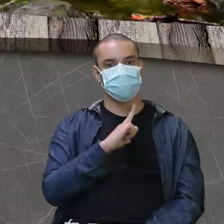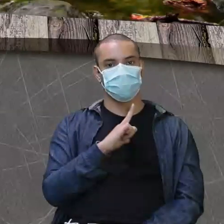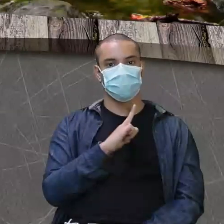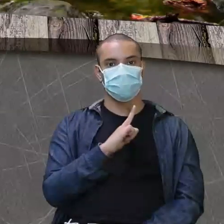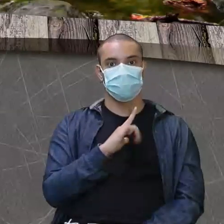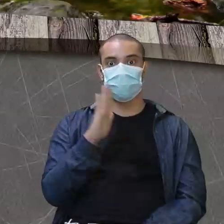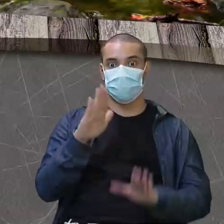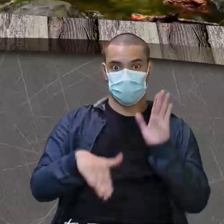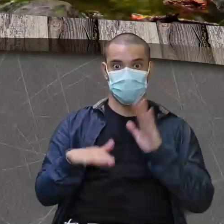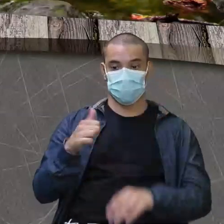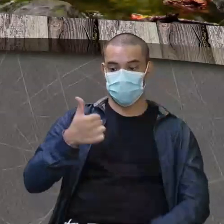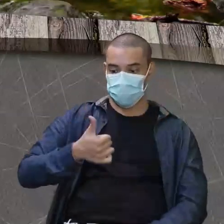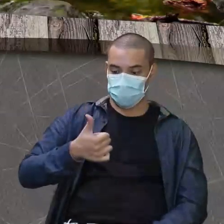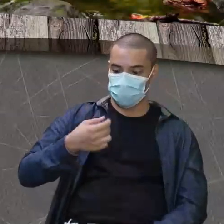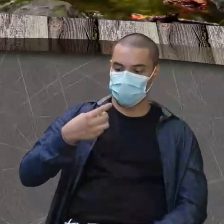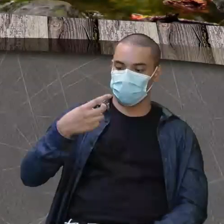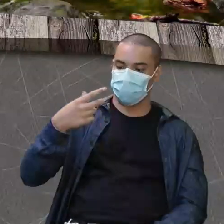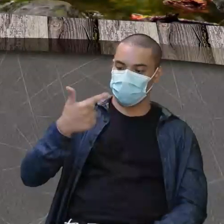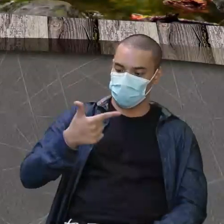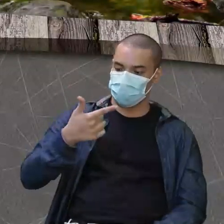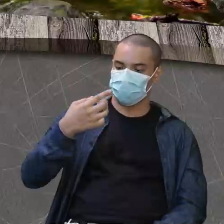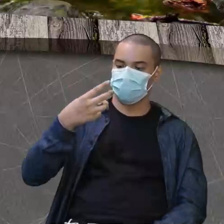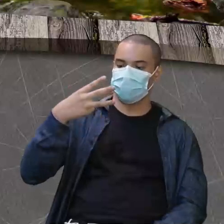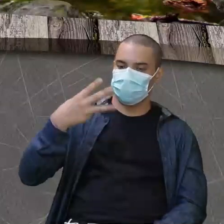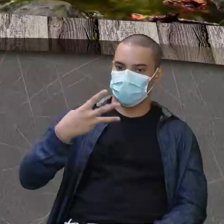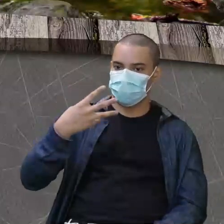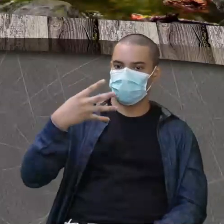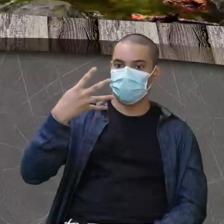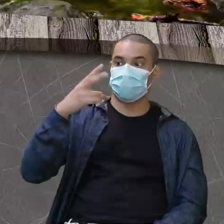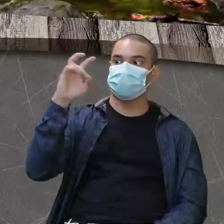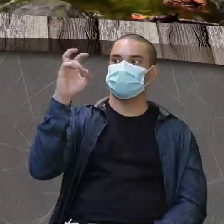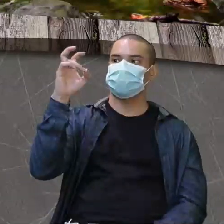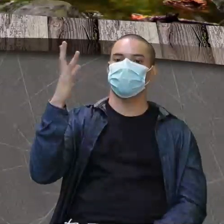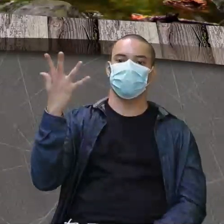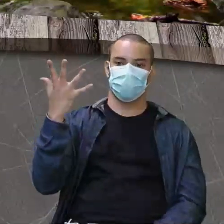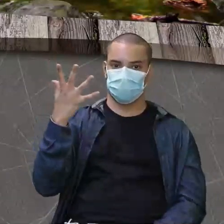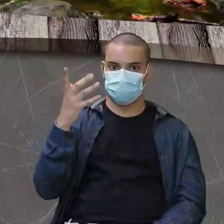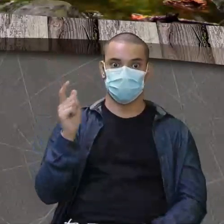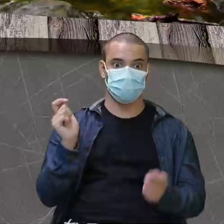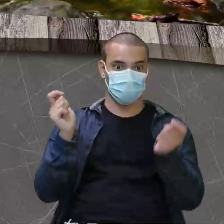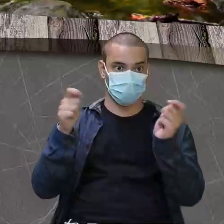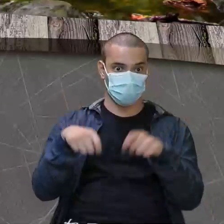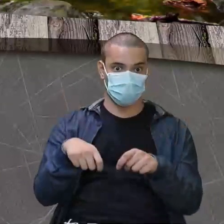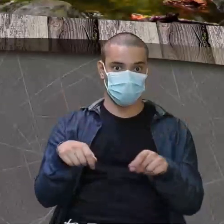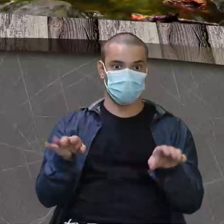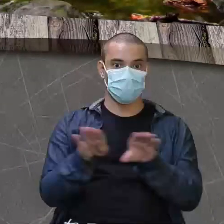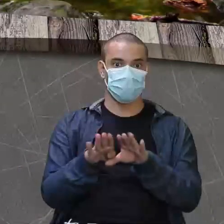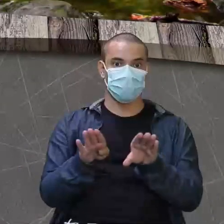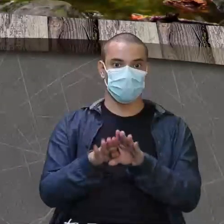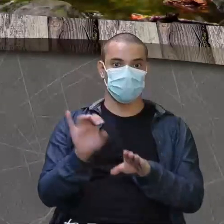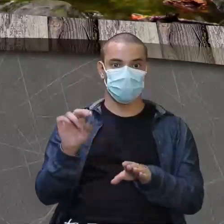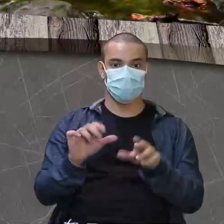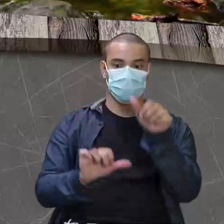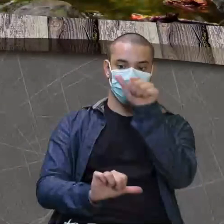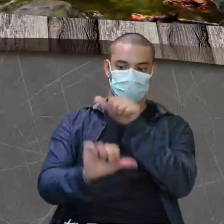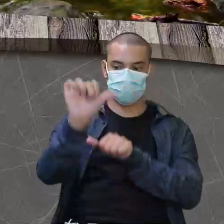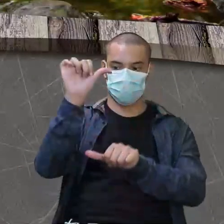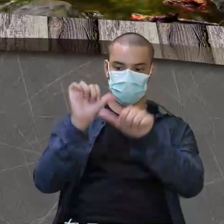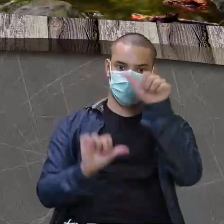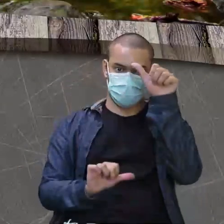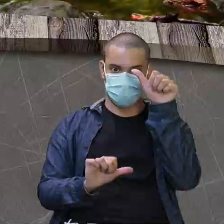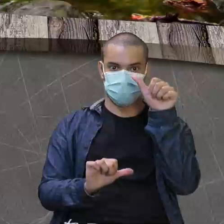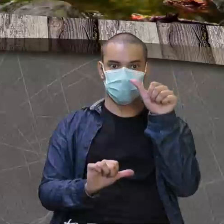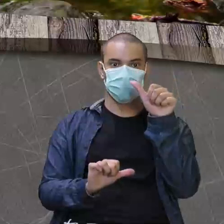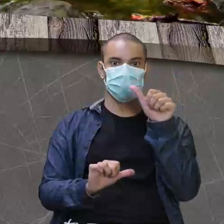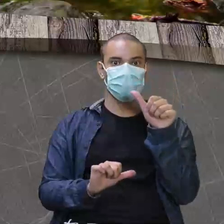5º nível, né? Ou seja, nesse 5º nível de consumidores, ou esse consumidor aí